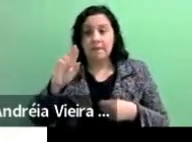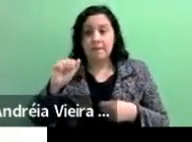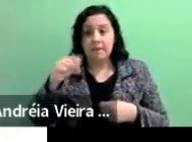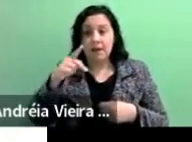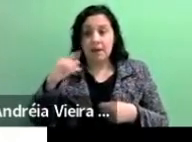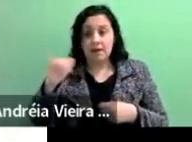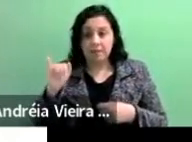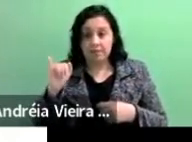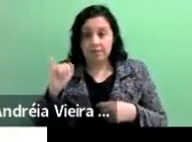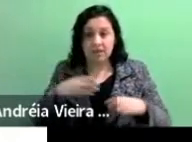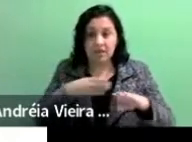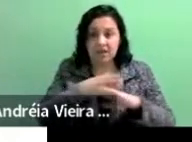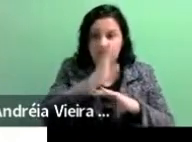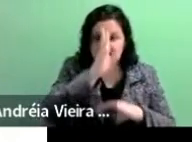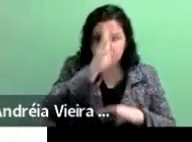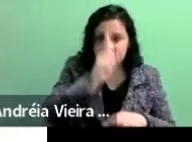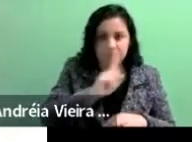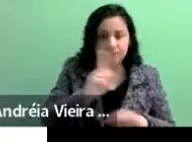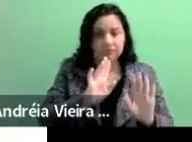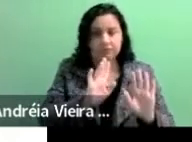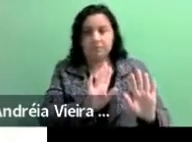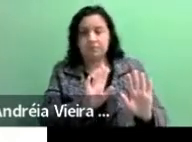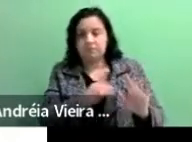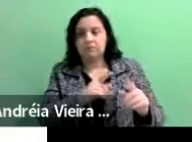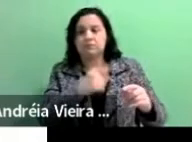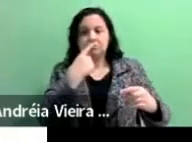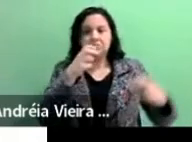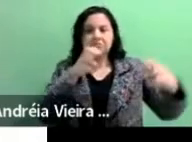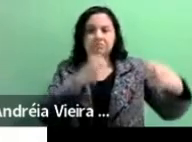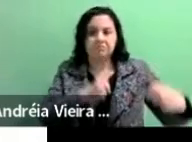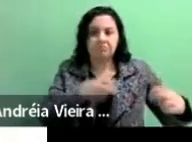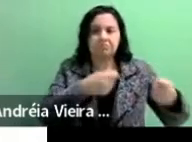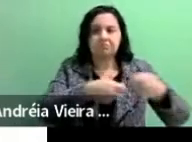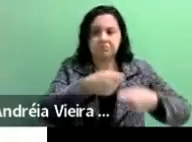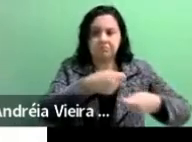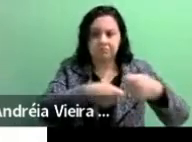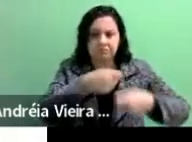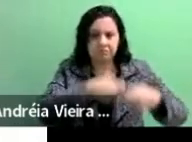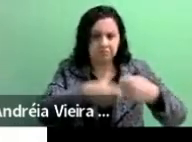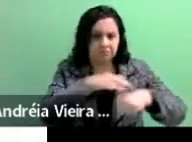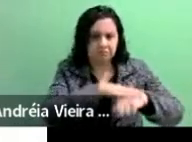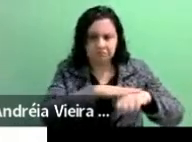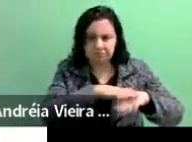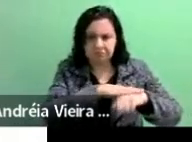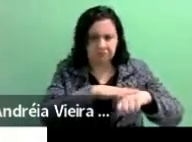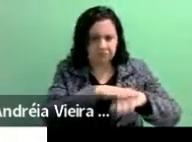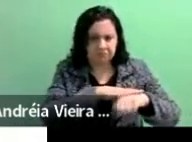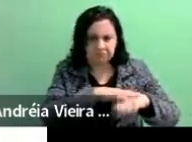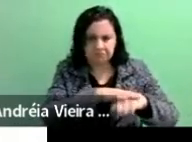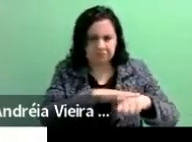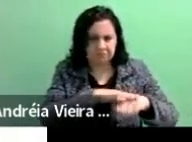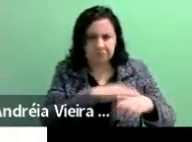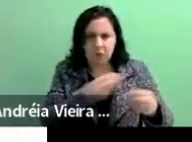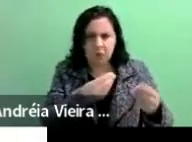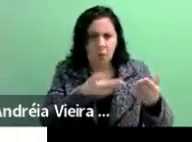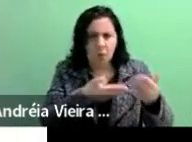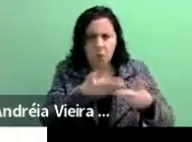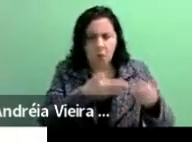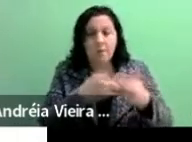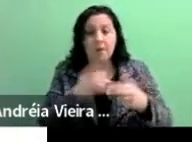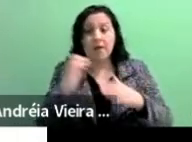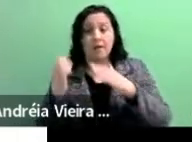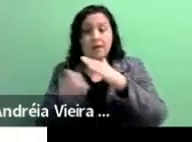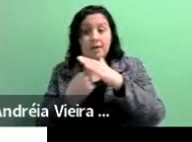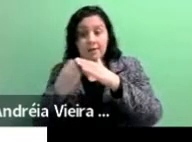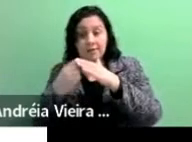o que está ali no marco legal de inovação, então é livre negociação entre as partes. Então, o empresário que tem o gargalo, que